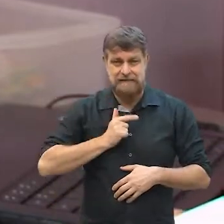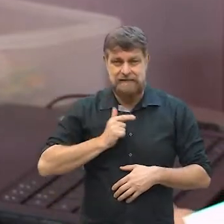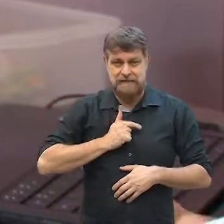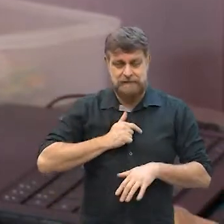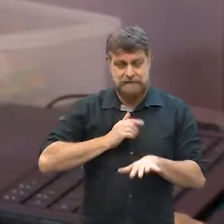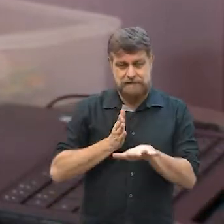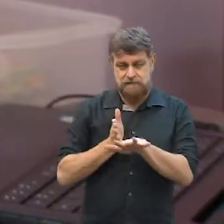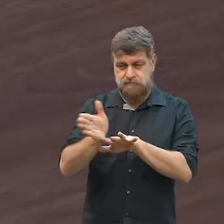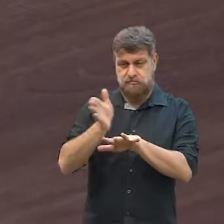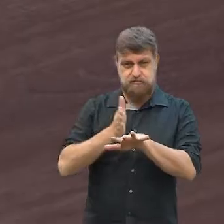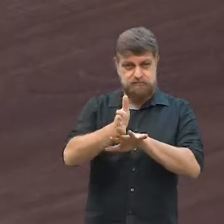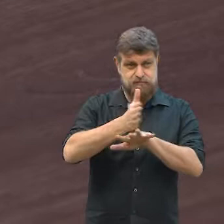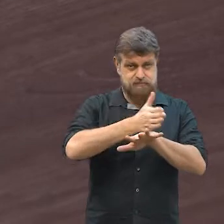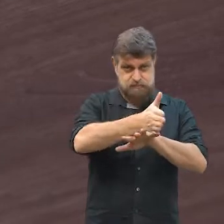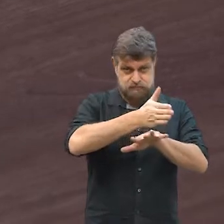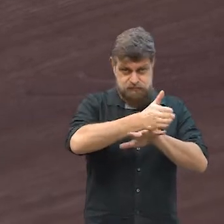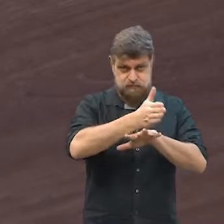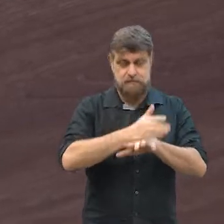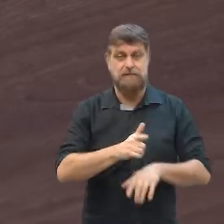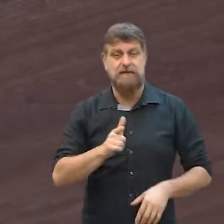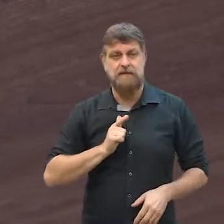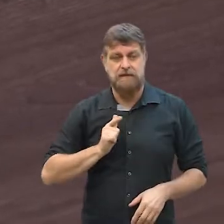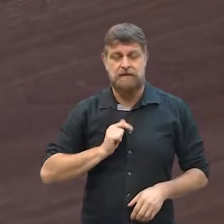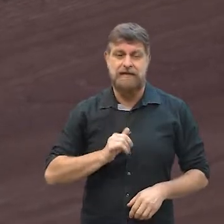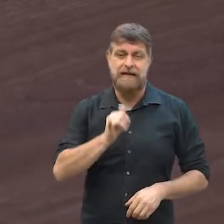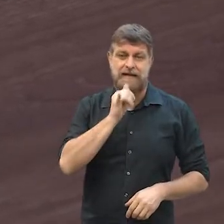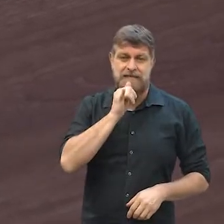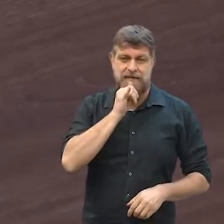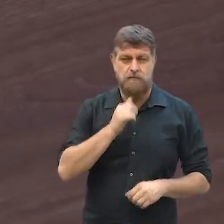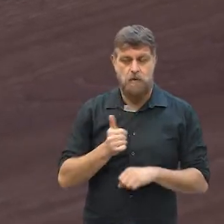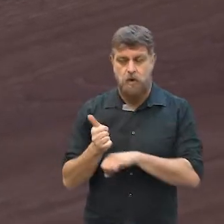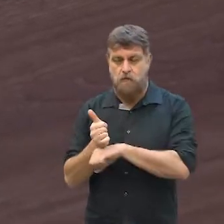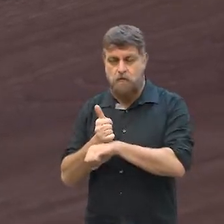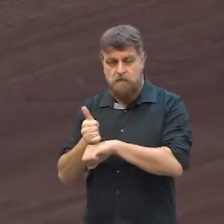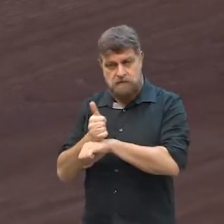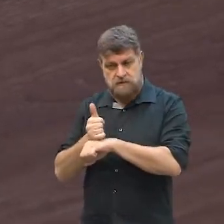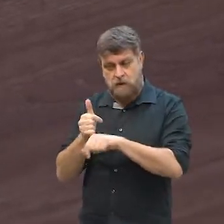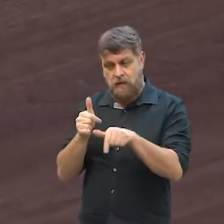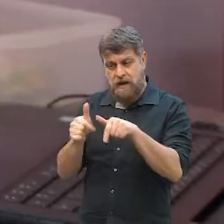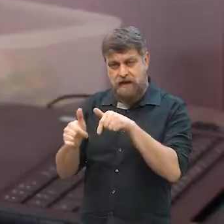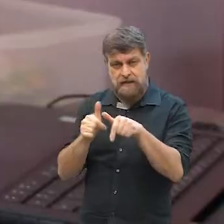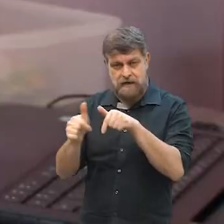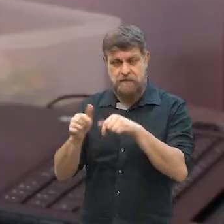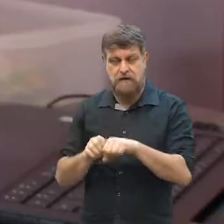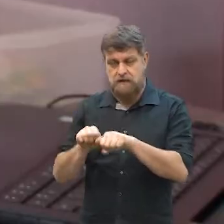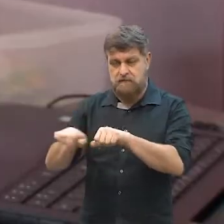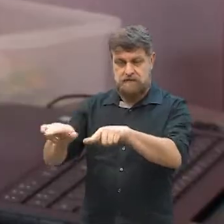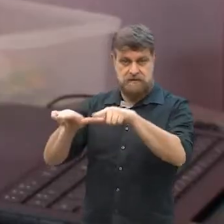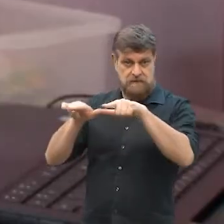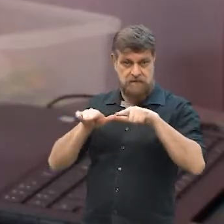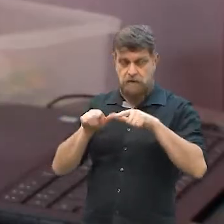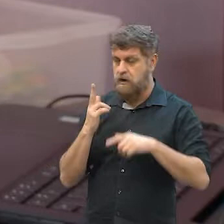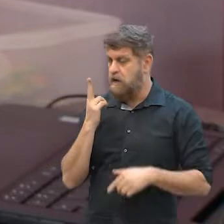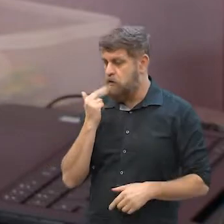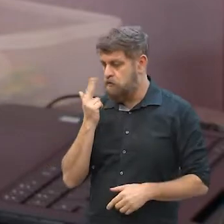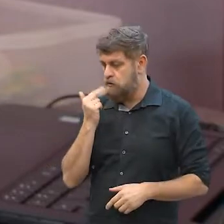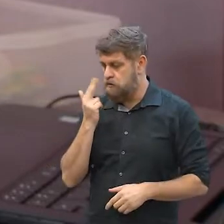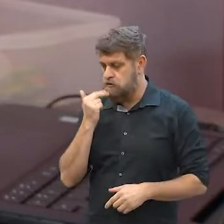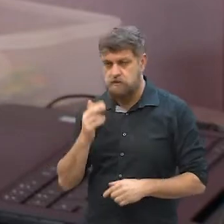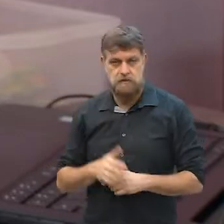muito. Então, nós temos nutricionistas, você sai como